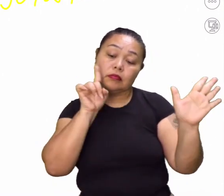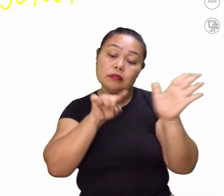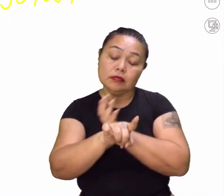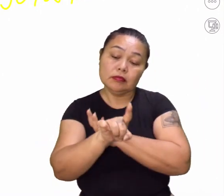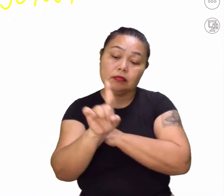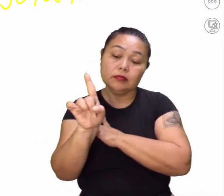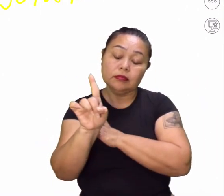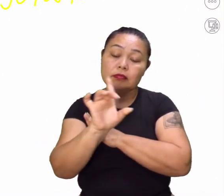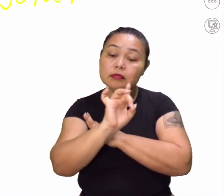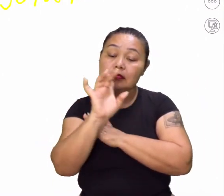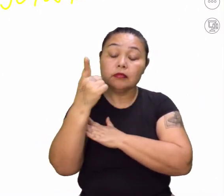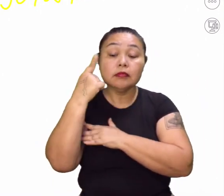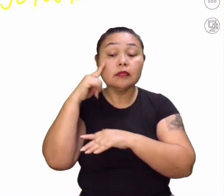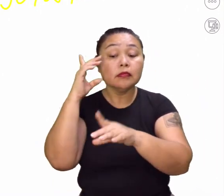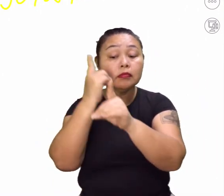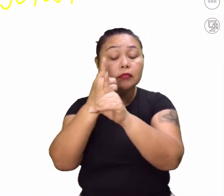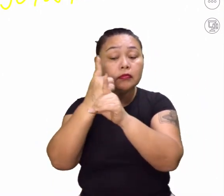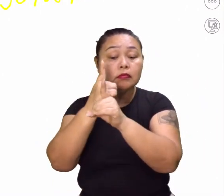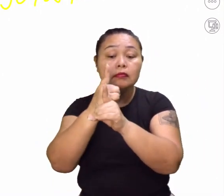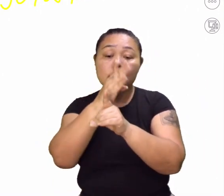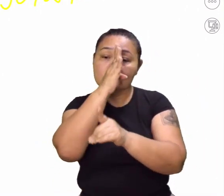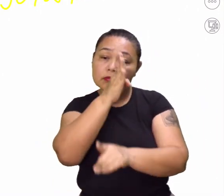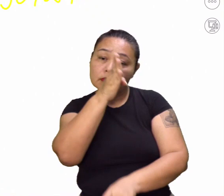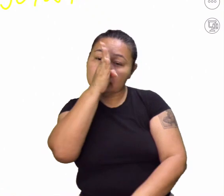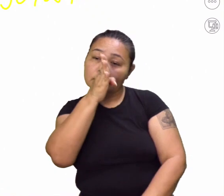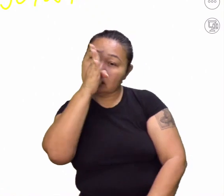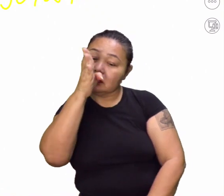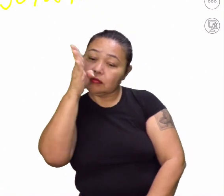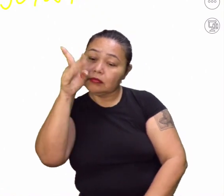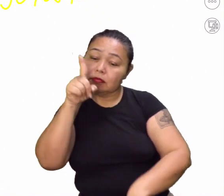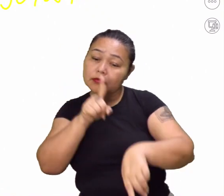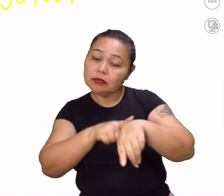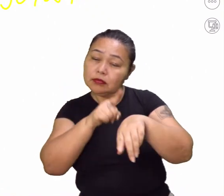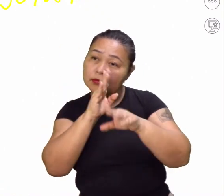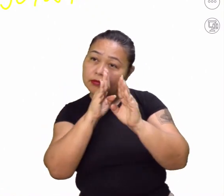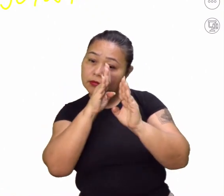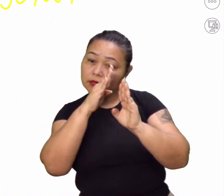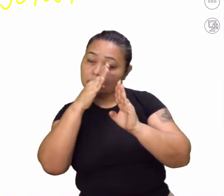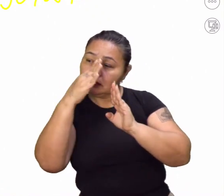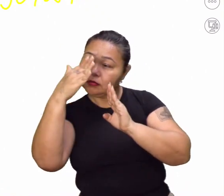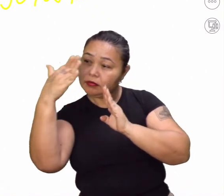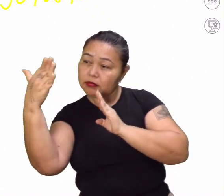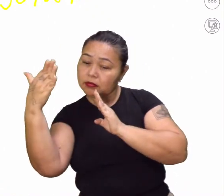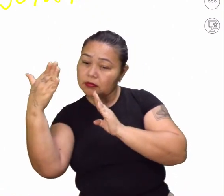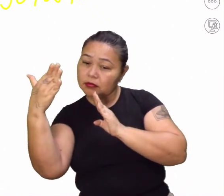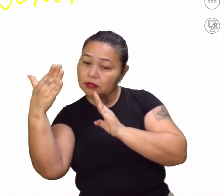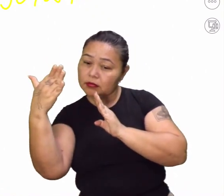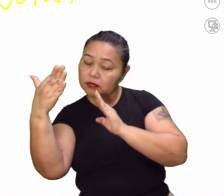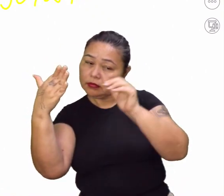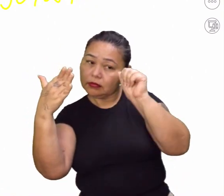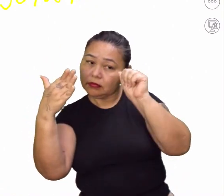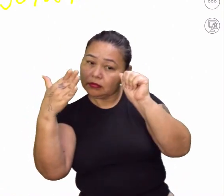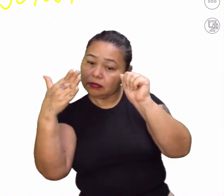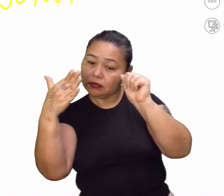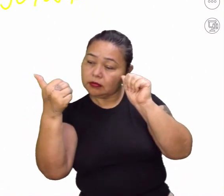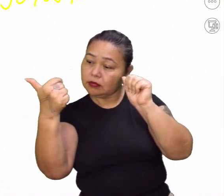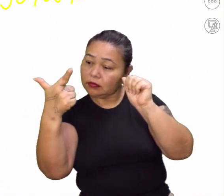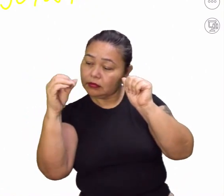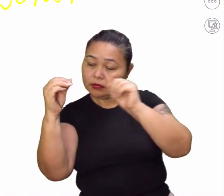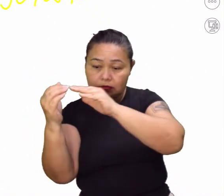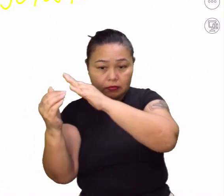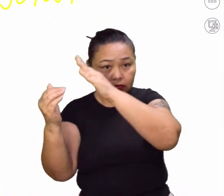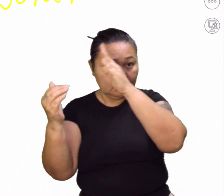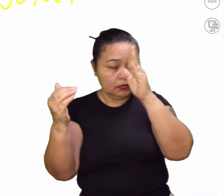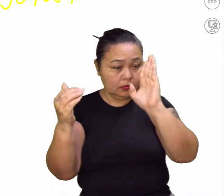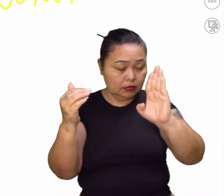questão, só identificando os graus do fuso horário e a direção. Ó, está saindo de A, que é 120,